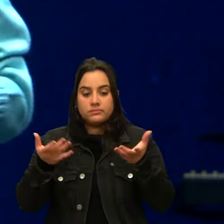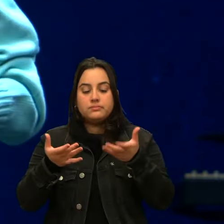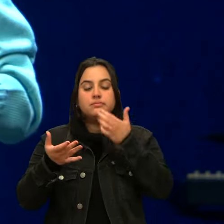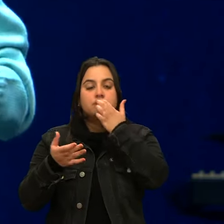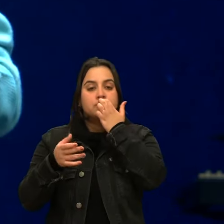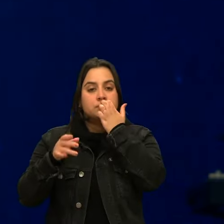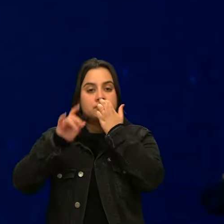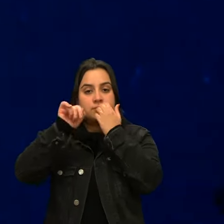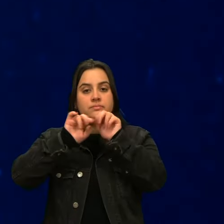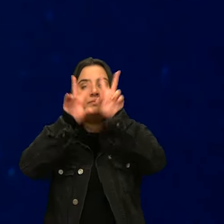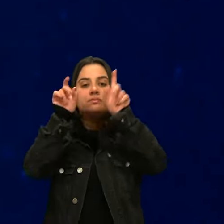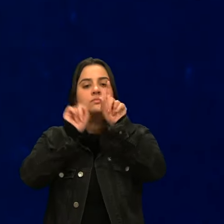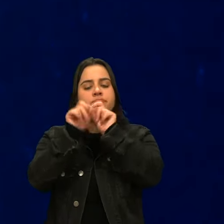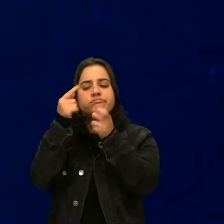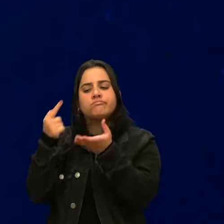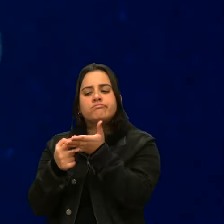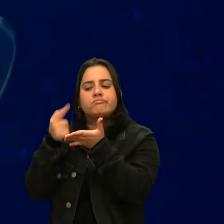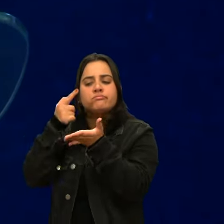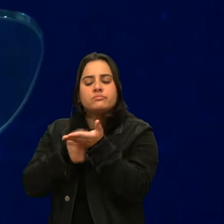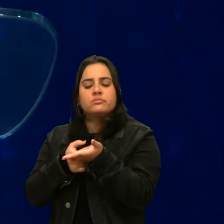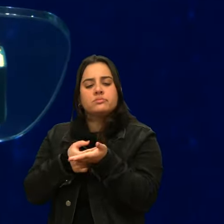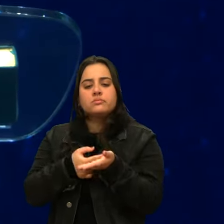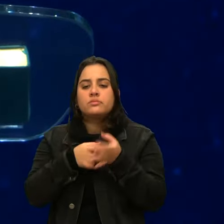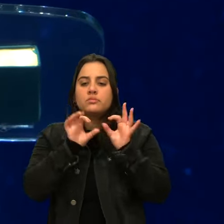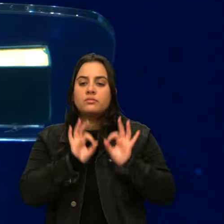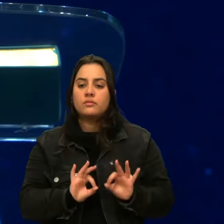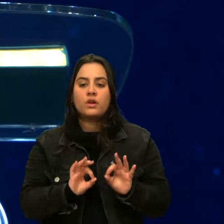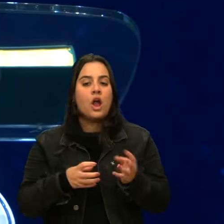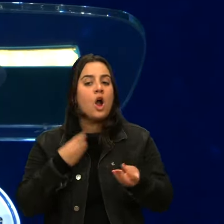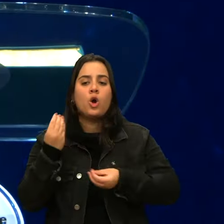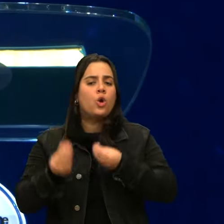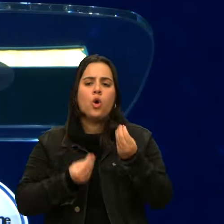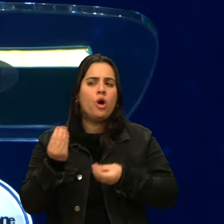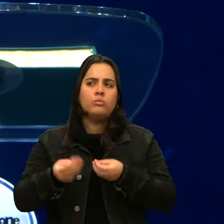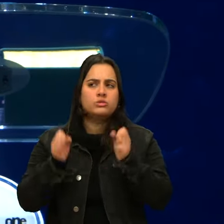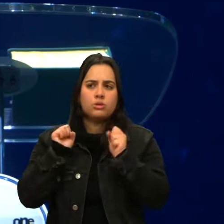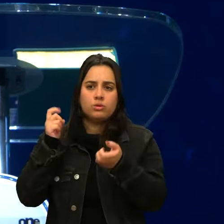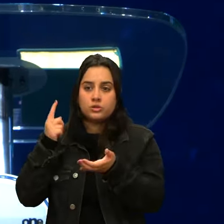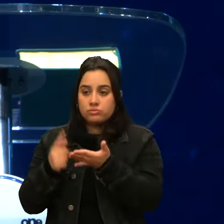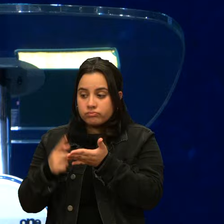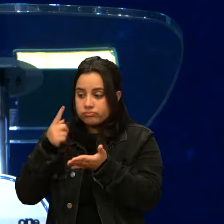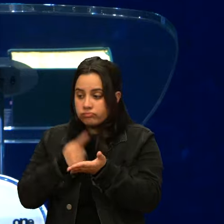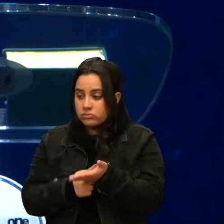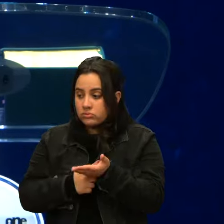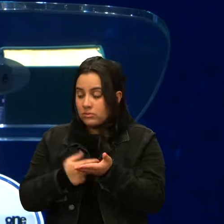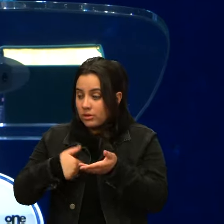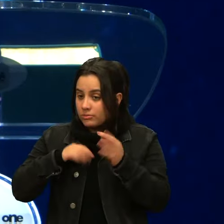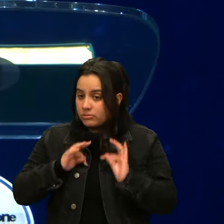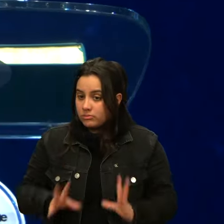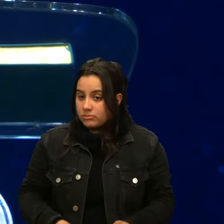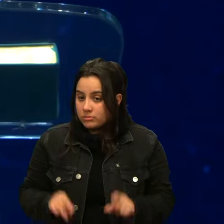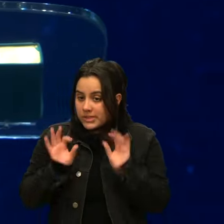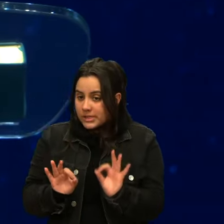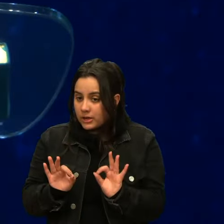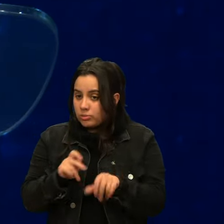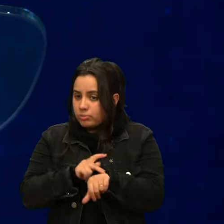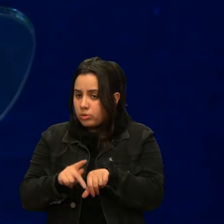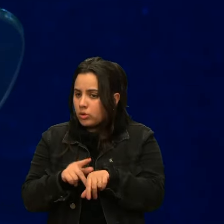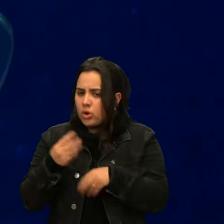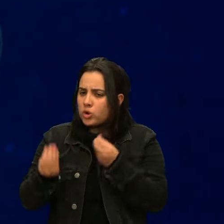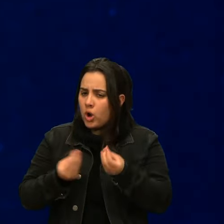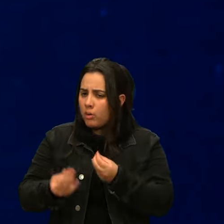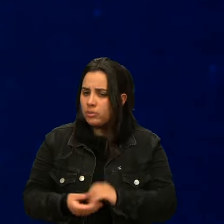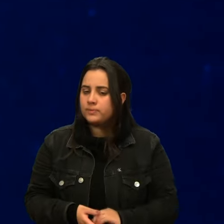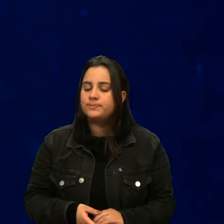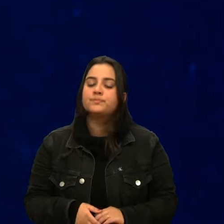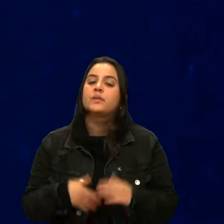integridade. Como a gente pode realmente se comprometer, assim como Daniel, a ser íntegro. Então, para isso, a gente vai ver